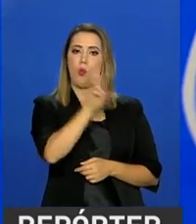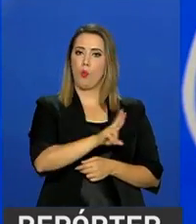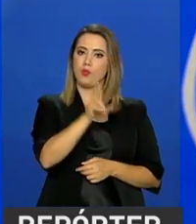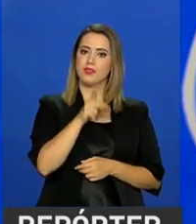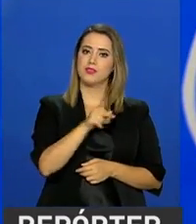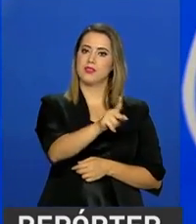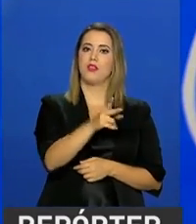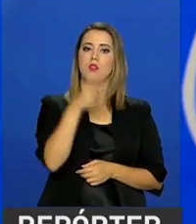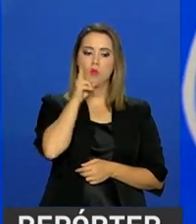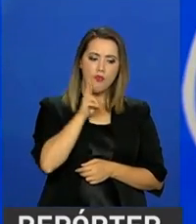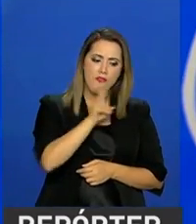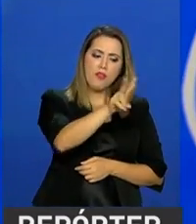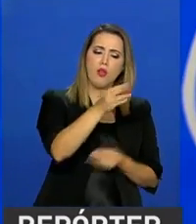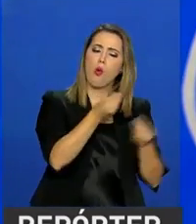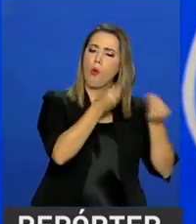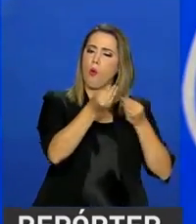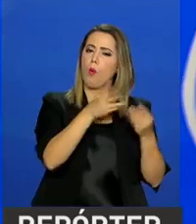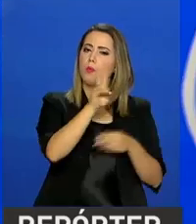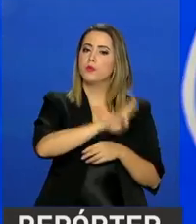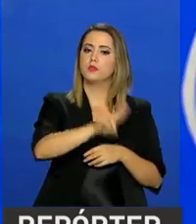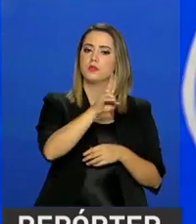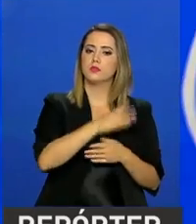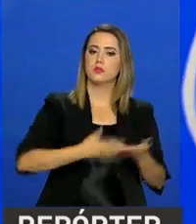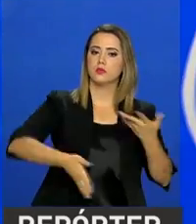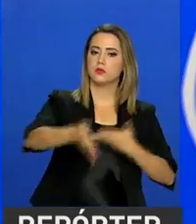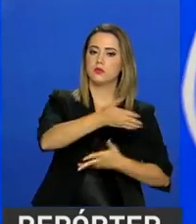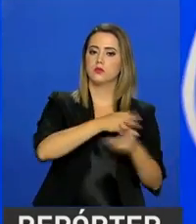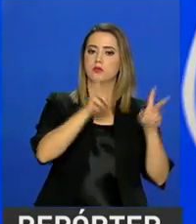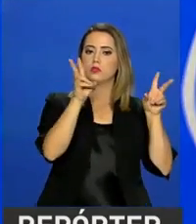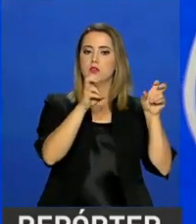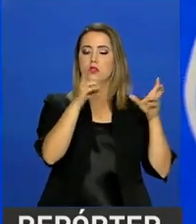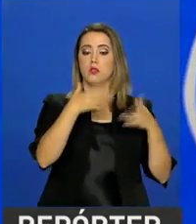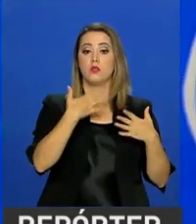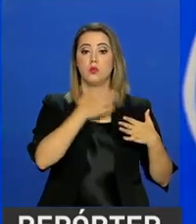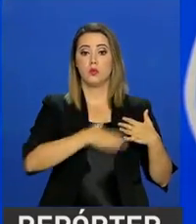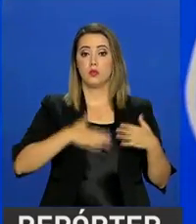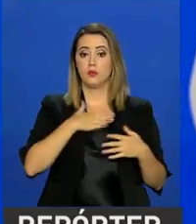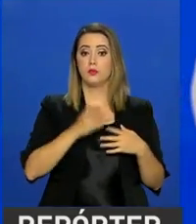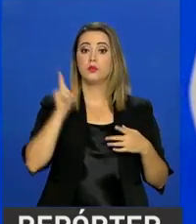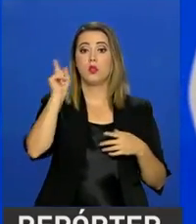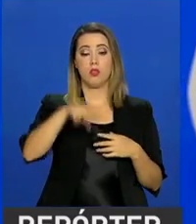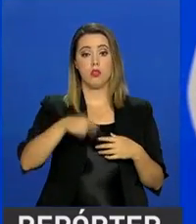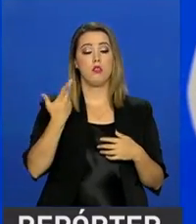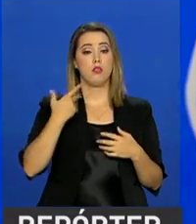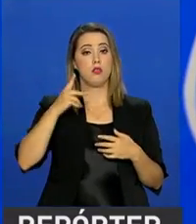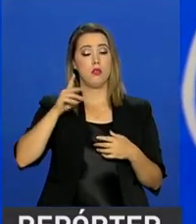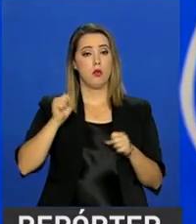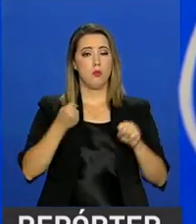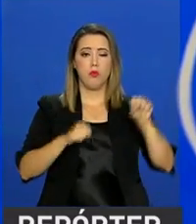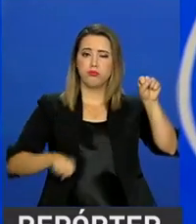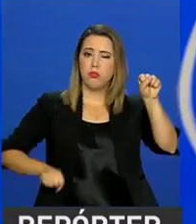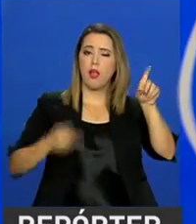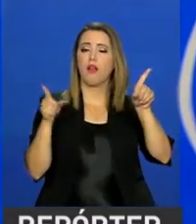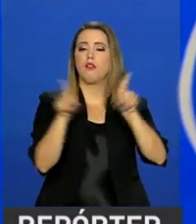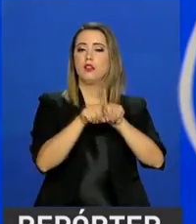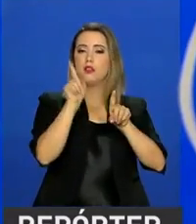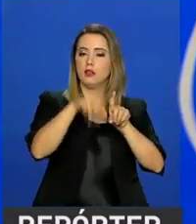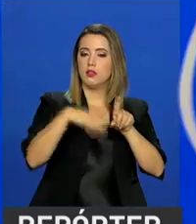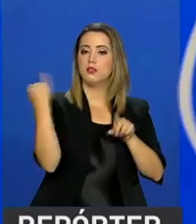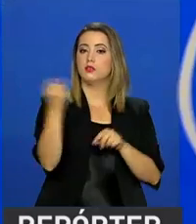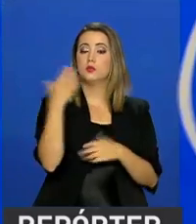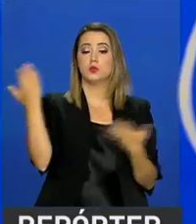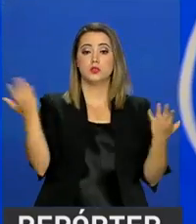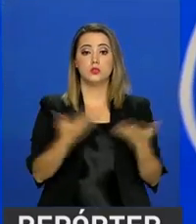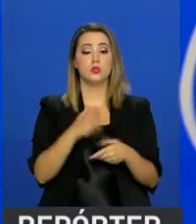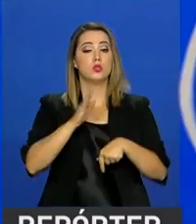gente está vendo. E está interagindo, botou o tema dos super-heróis também, né, que é muito presente hoje na nossa